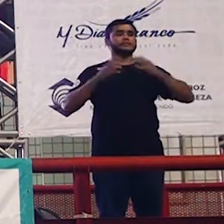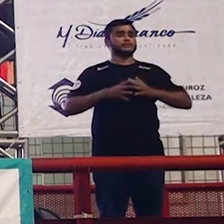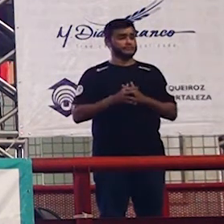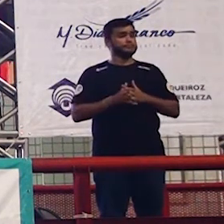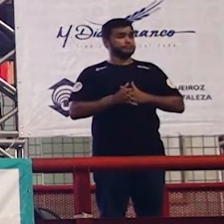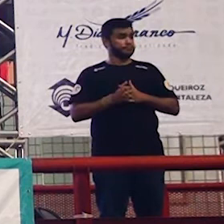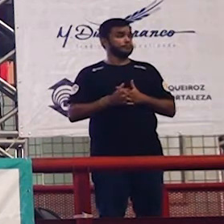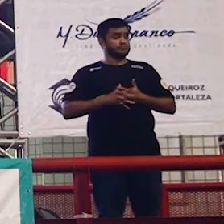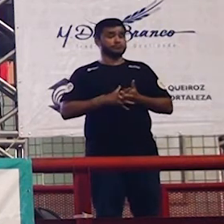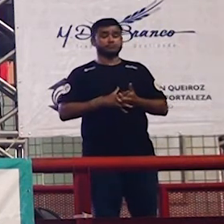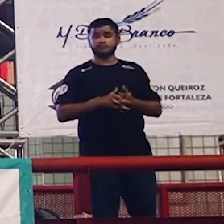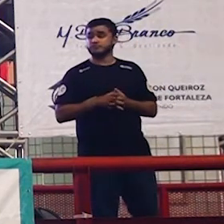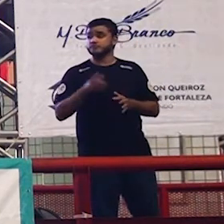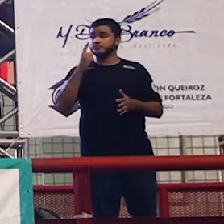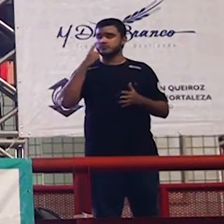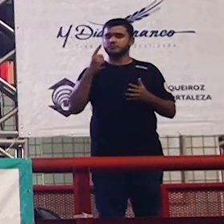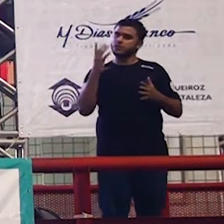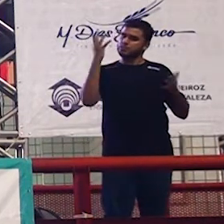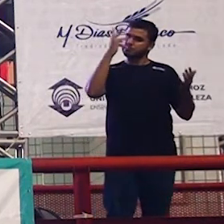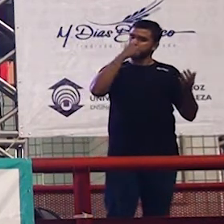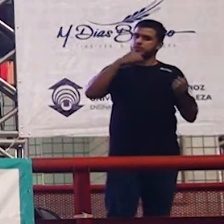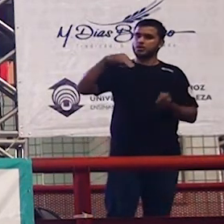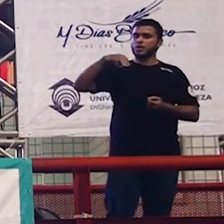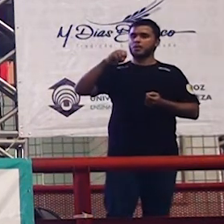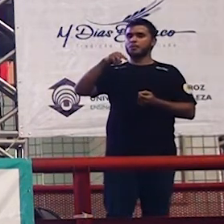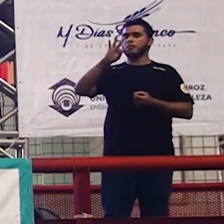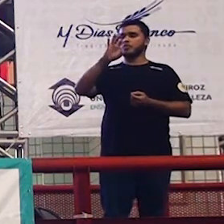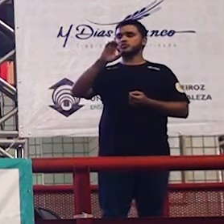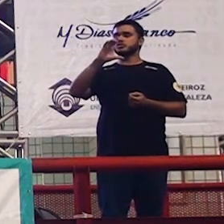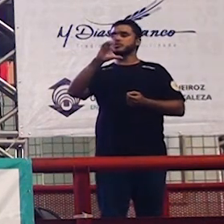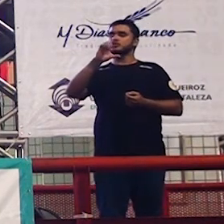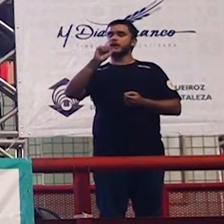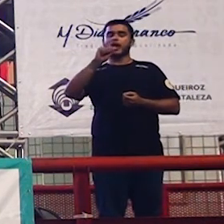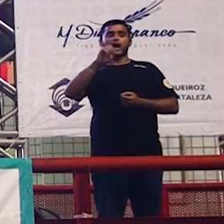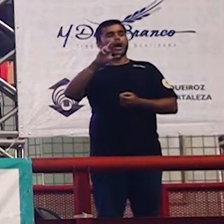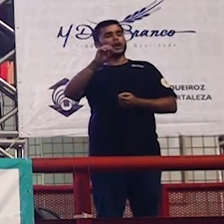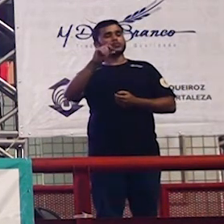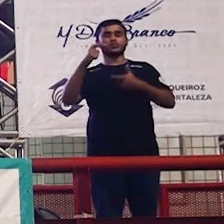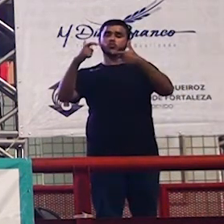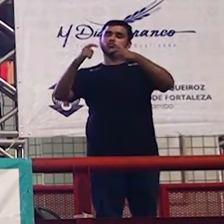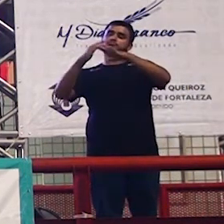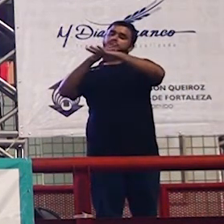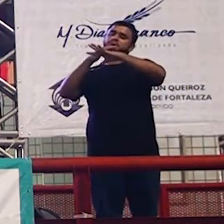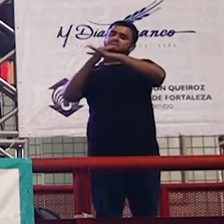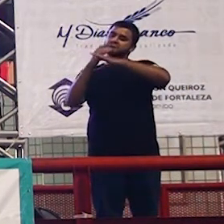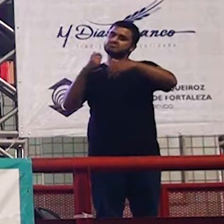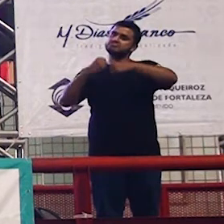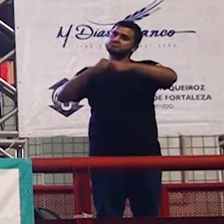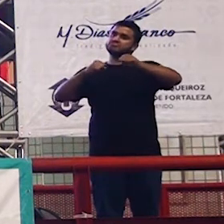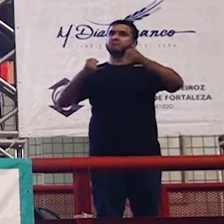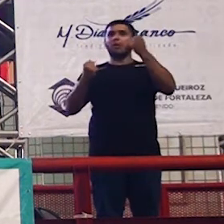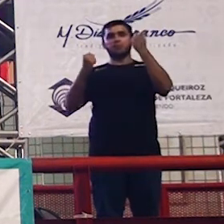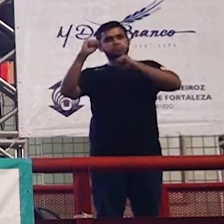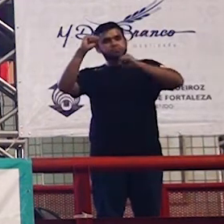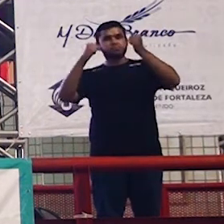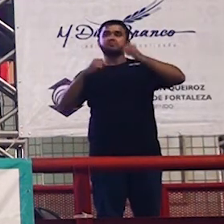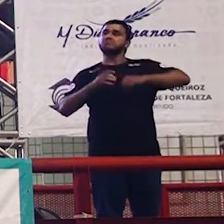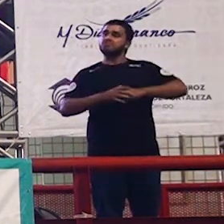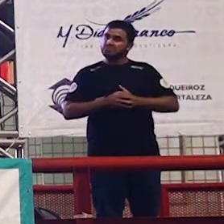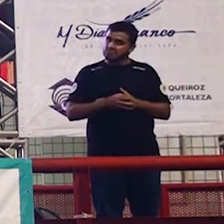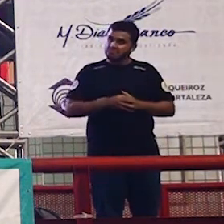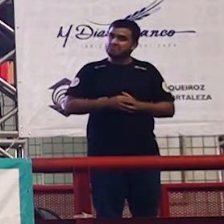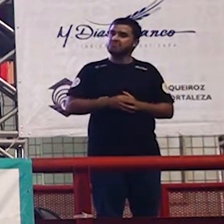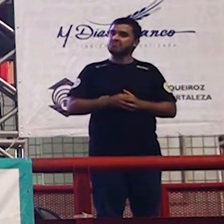força da ironia. Que beleza Montes Claros, como cresceu Montes Claros, quanta indústria em Montes